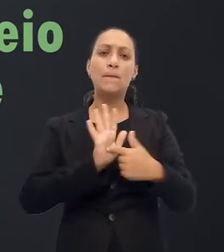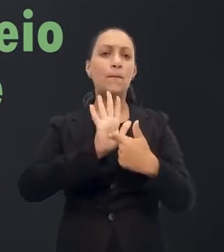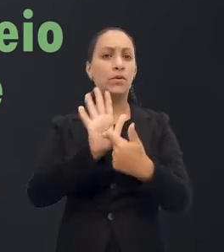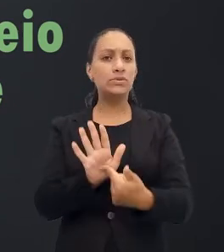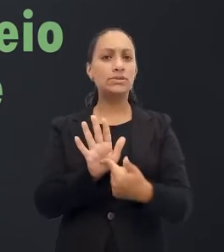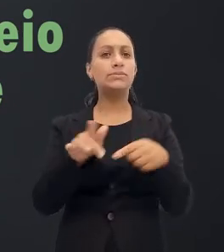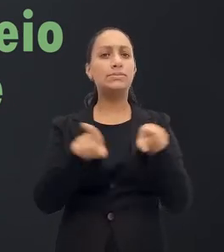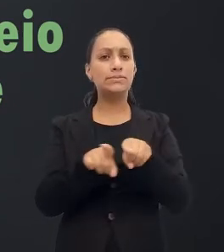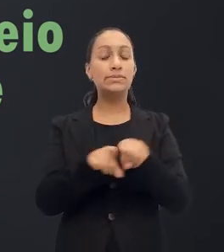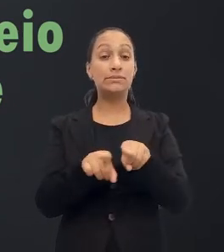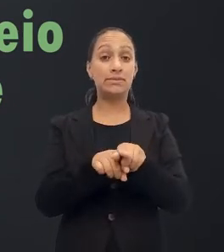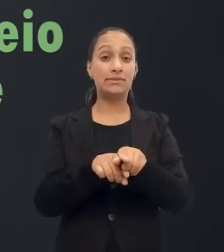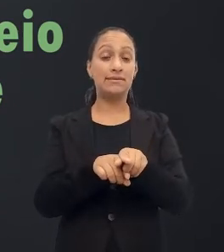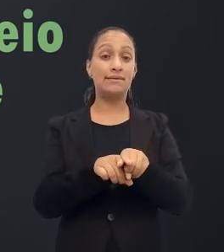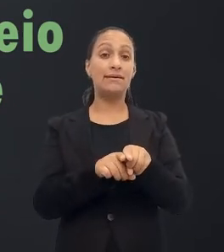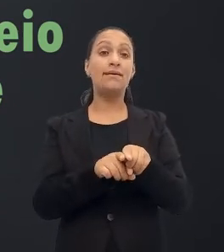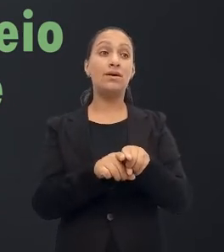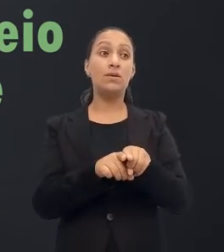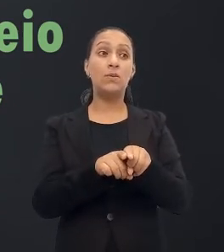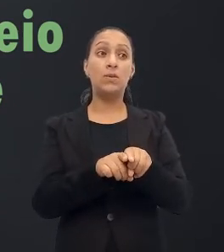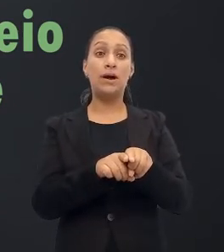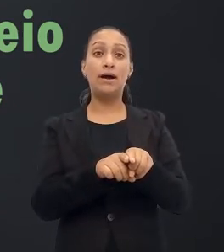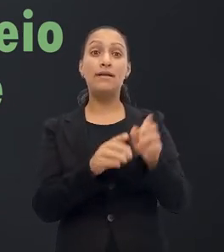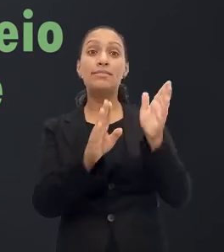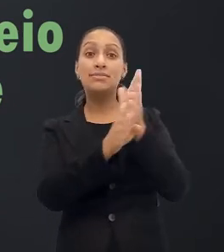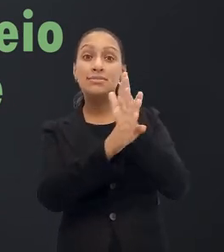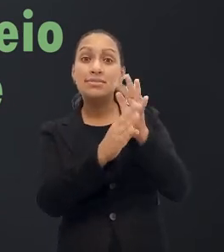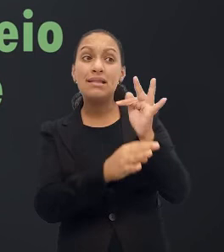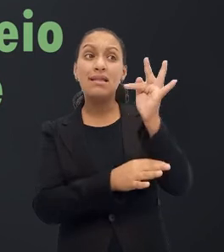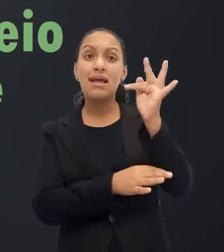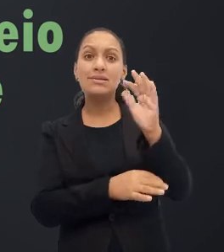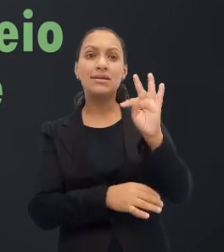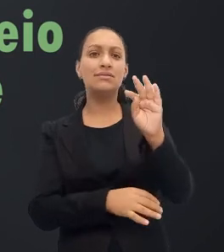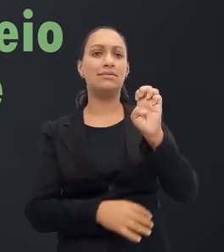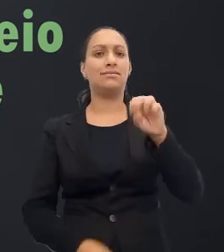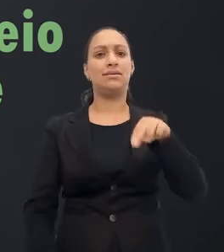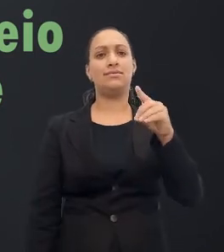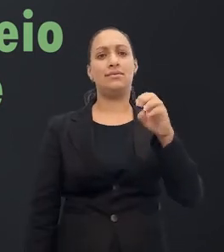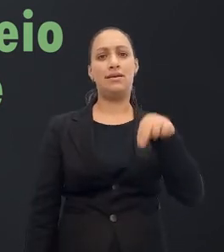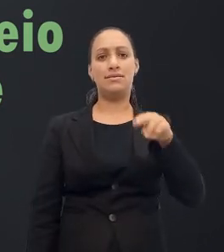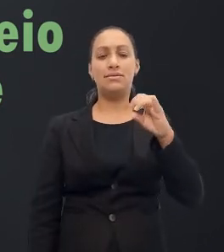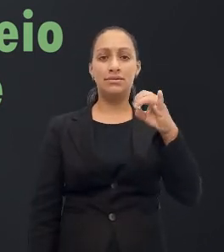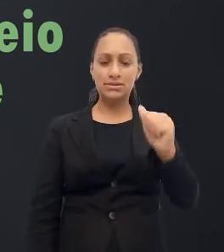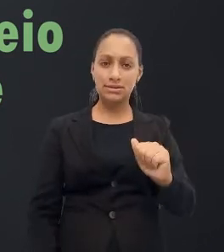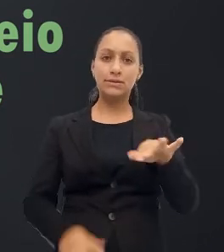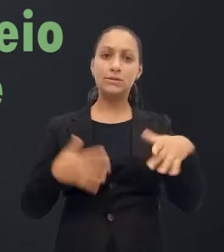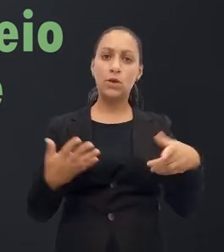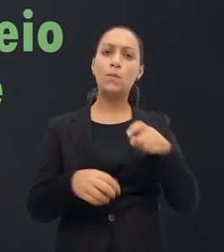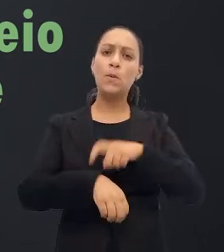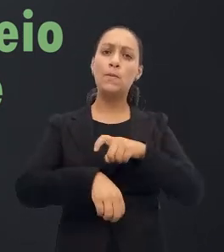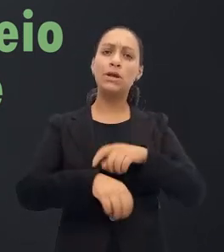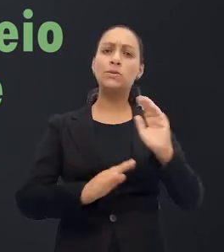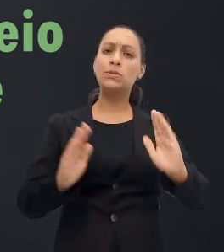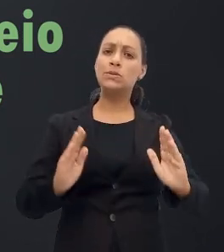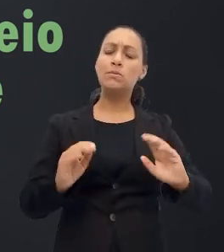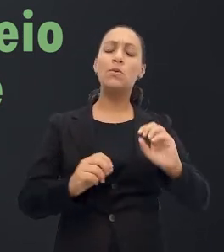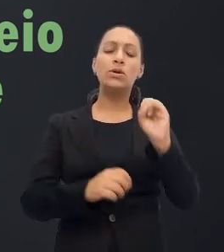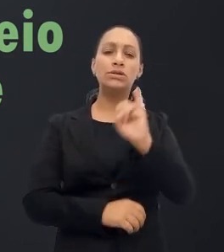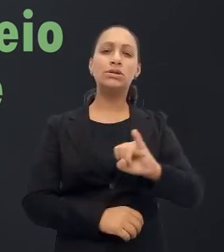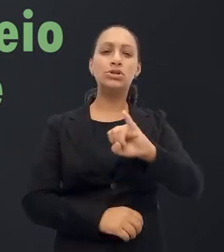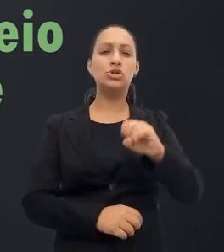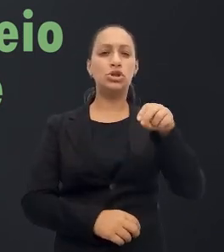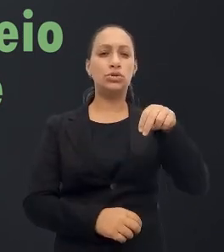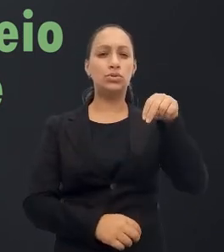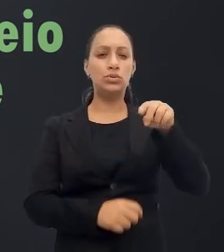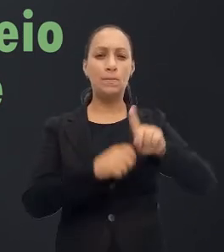mostrando também a tendência. Então, nós tivemos 2 momentos importantes nessa avaliação, que foi em novembro, que antecedeu lá, a gente